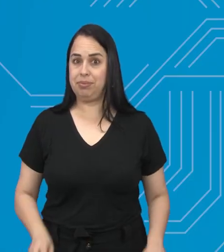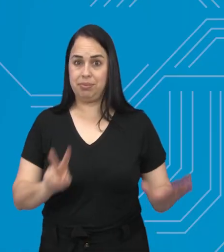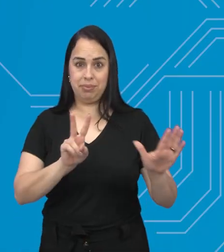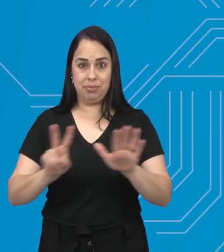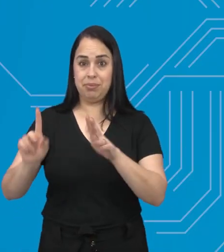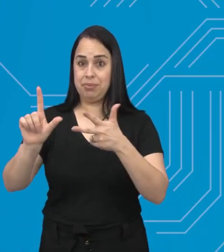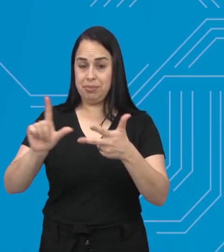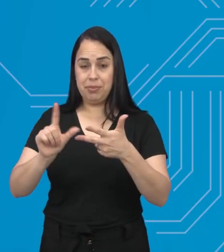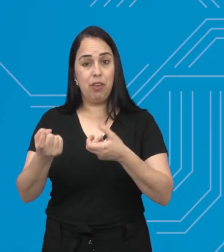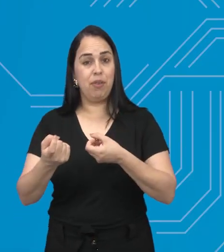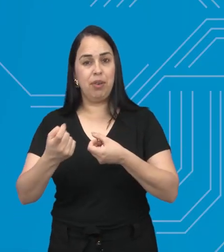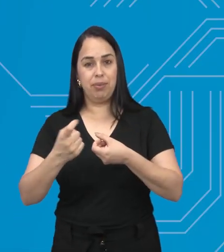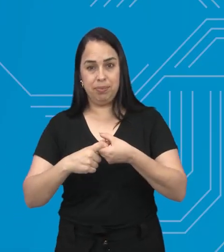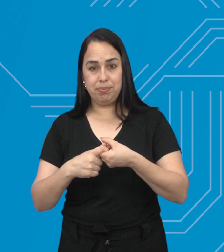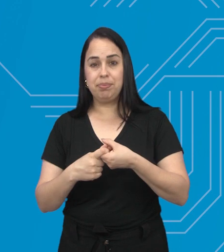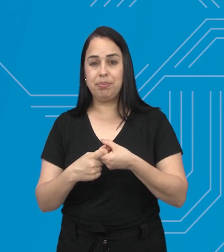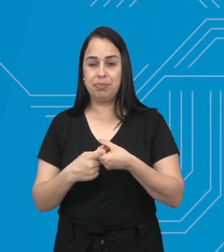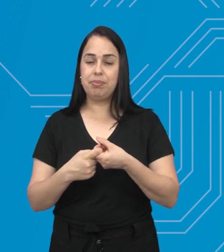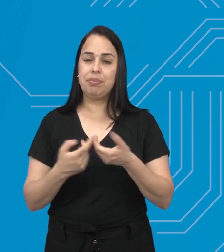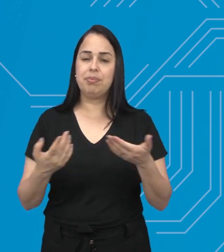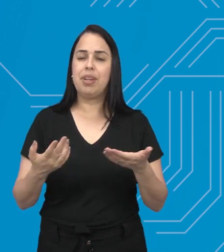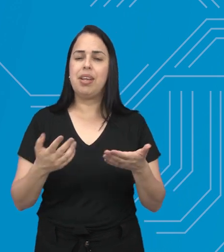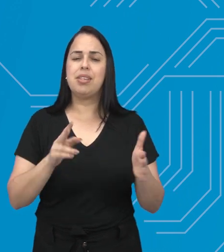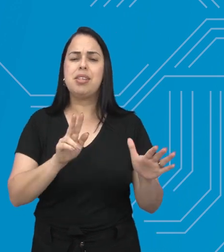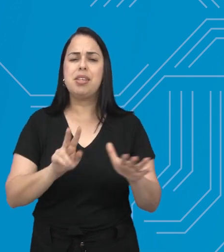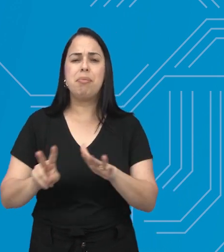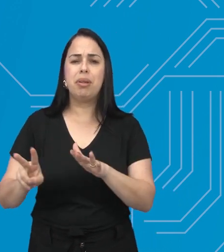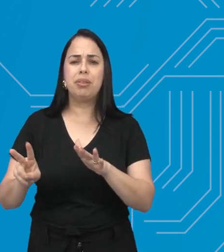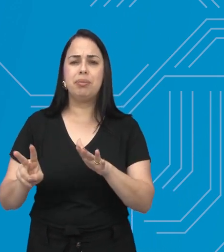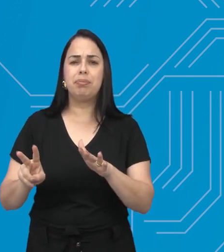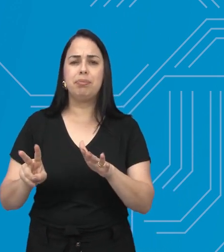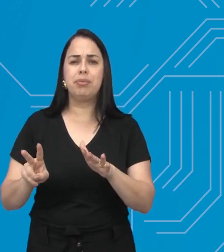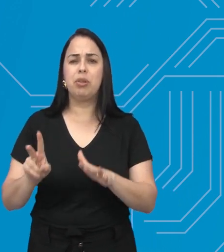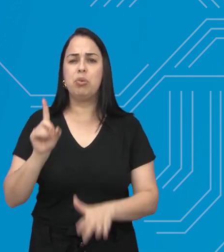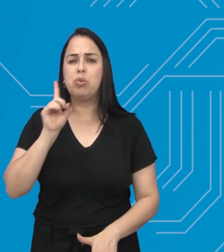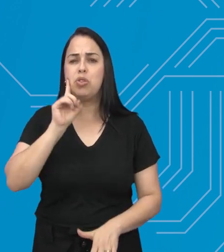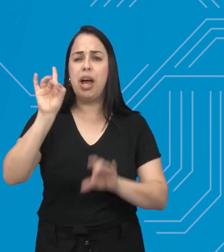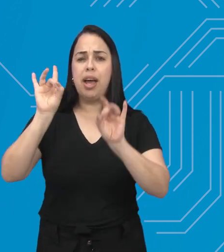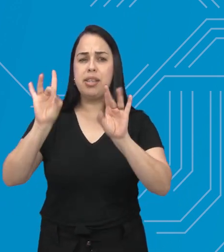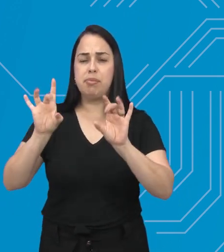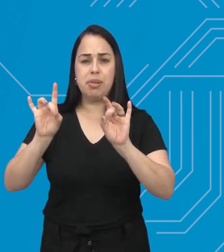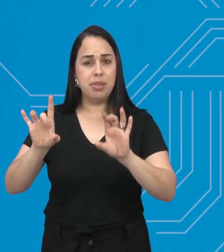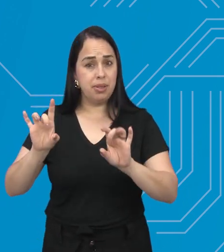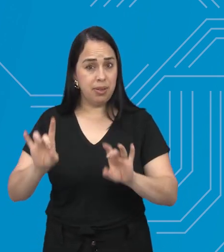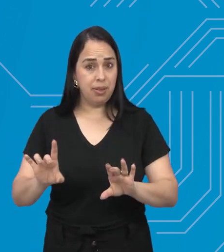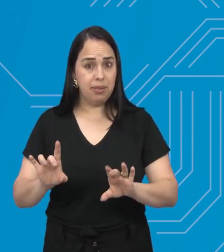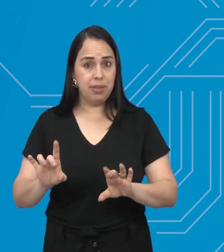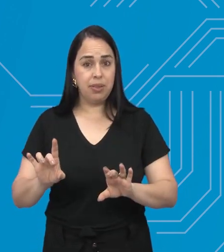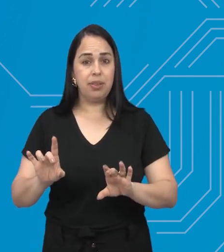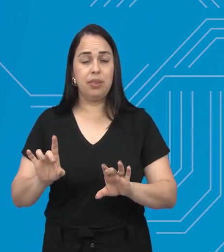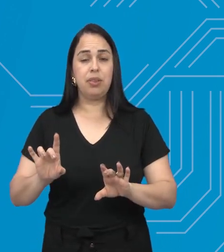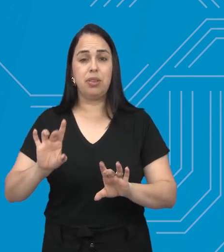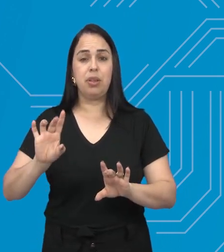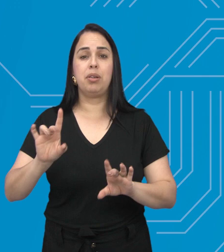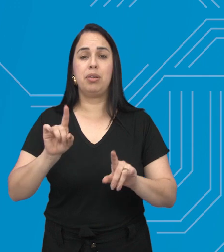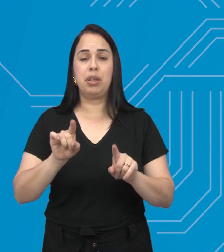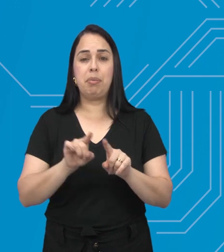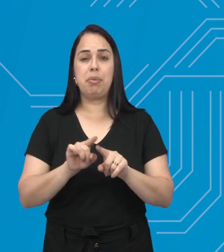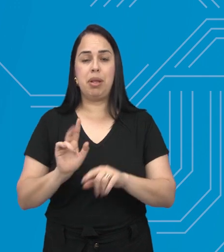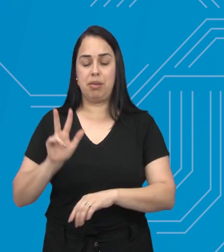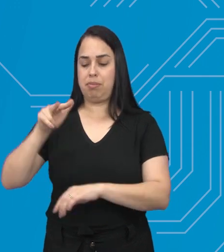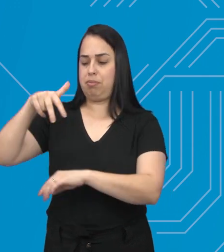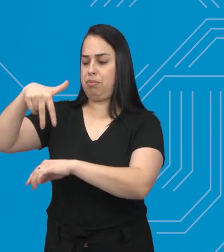E o Semana Legislativa está de volta. E esta semana, uma data especial valorizou a arte promovida